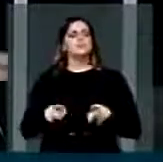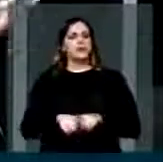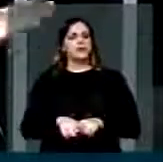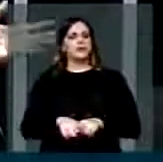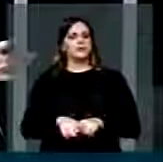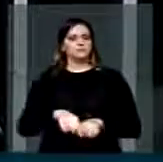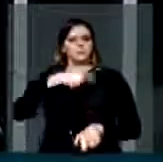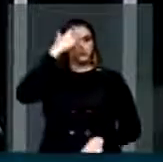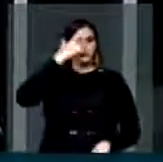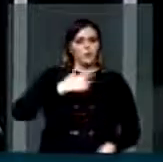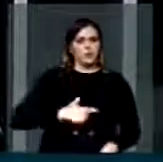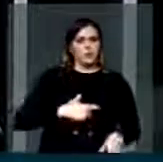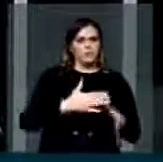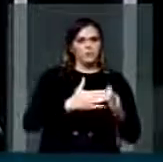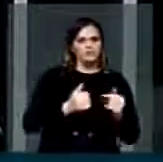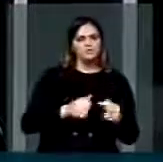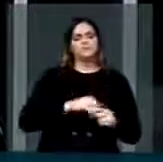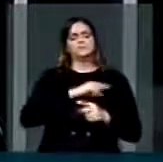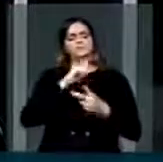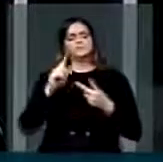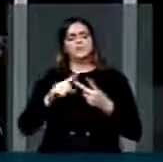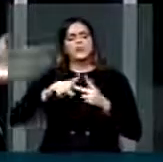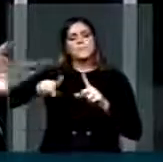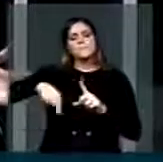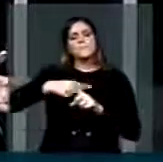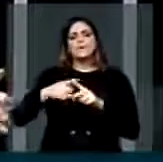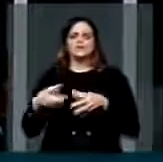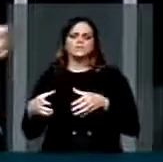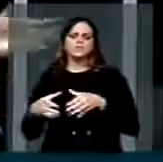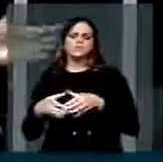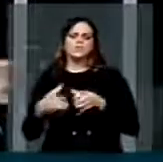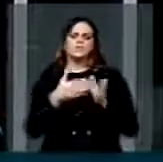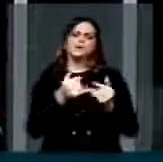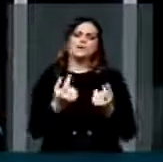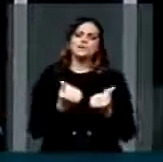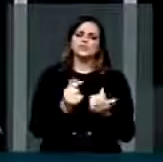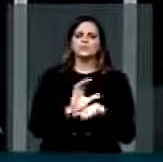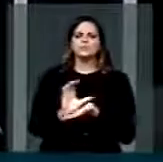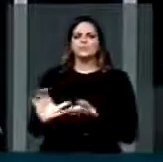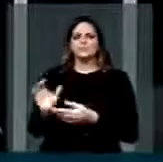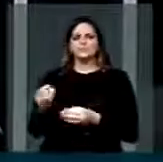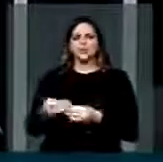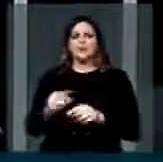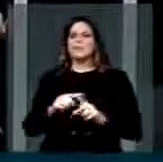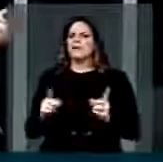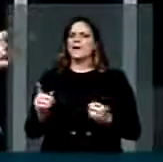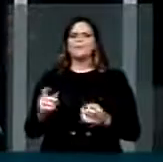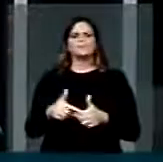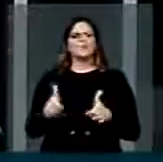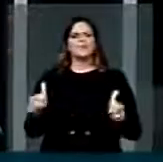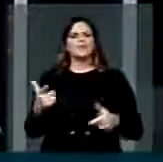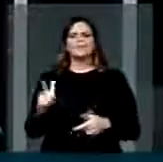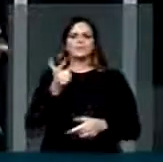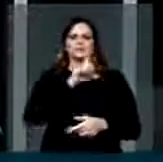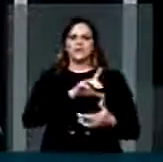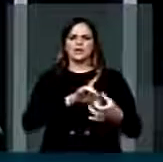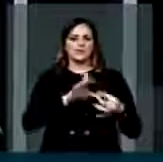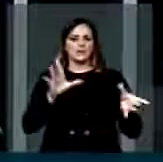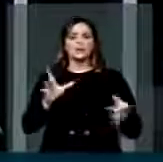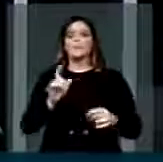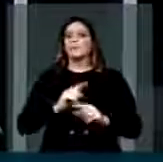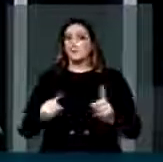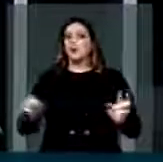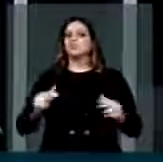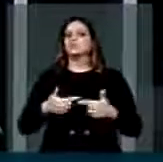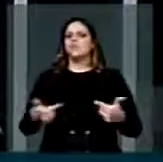individuais, nós temos as emendas de bancada, que infelizmente nós colocamos que não são liberadas, mas nós conseguimos, a bancada do